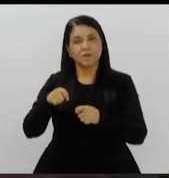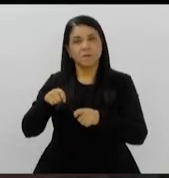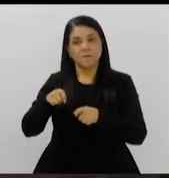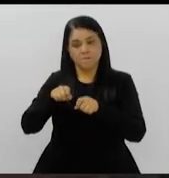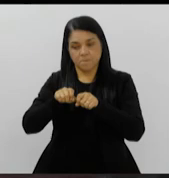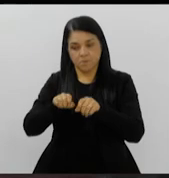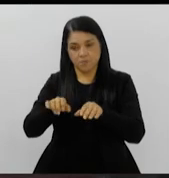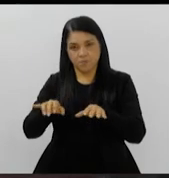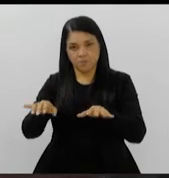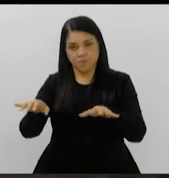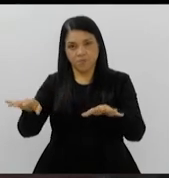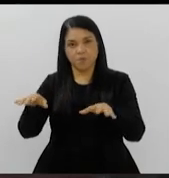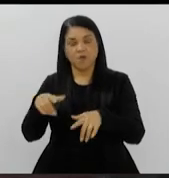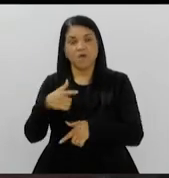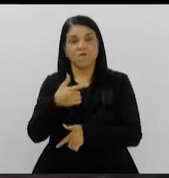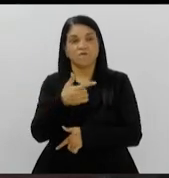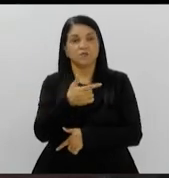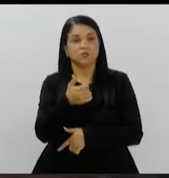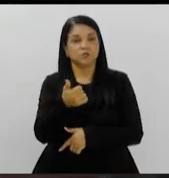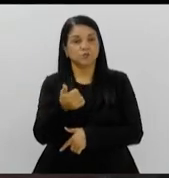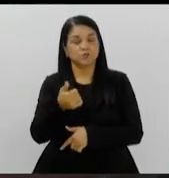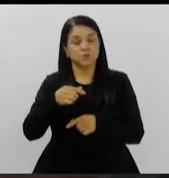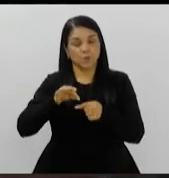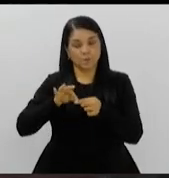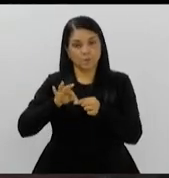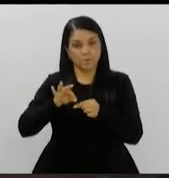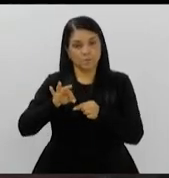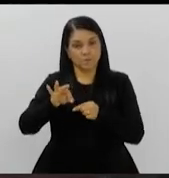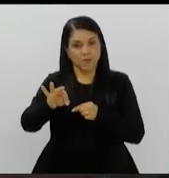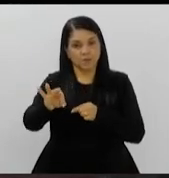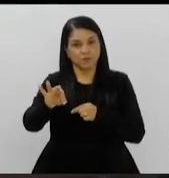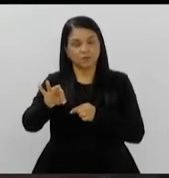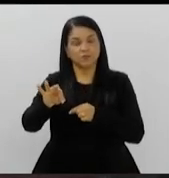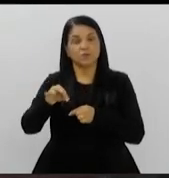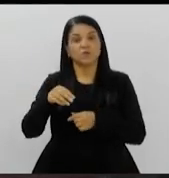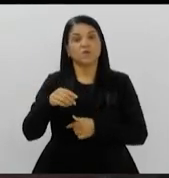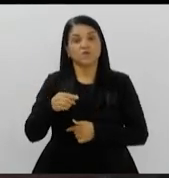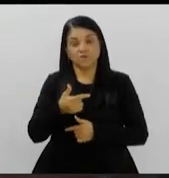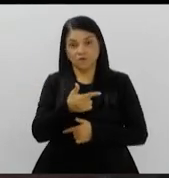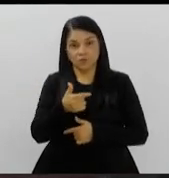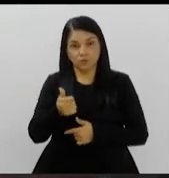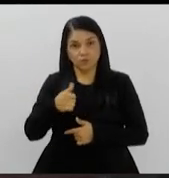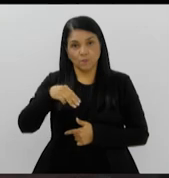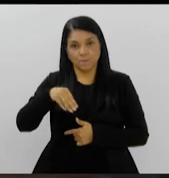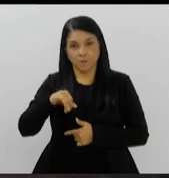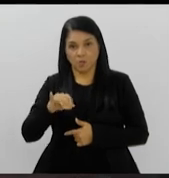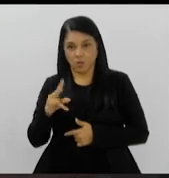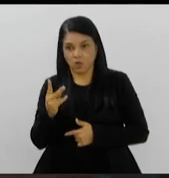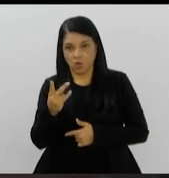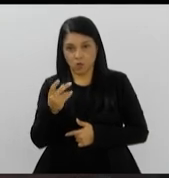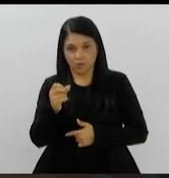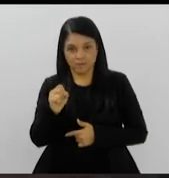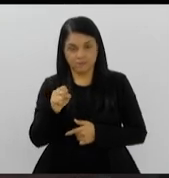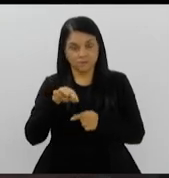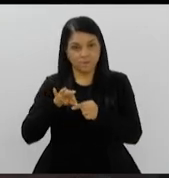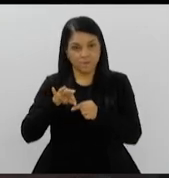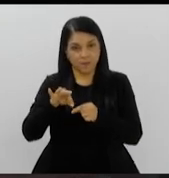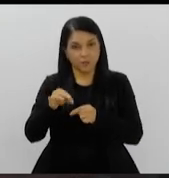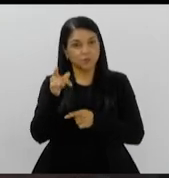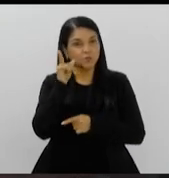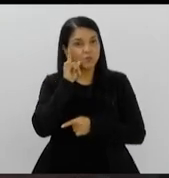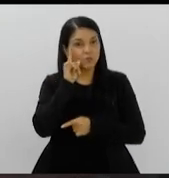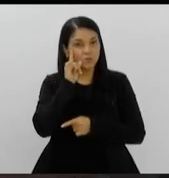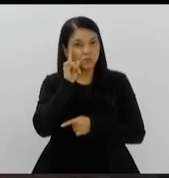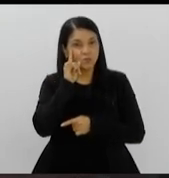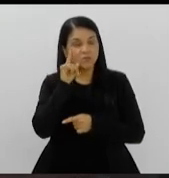para consumo até 21 milhões de metros por dia, metros cúbicos por dia. O Complexo de Energia Boa Ventura tem a